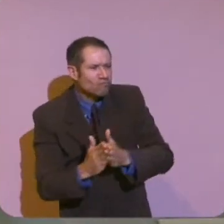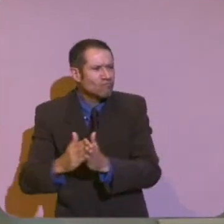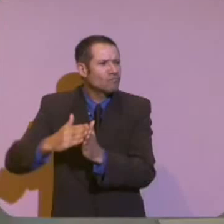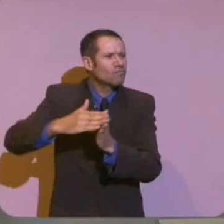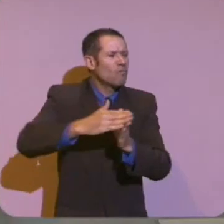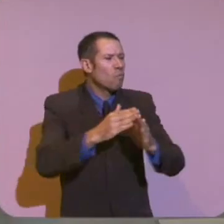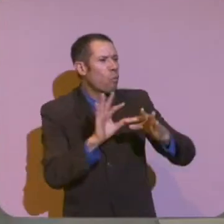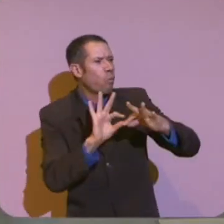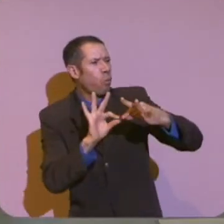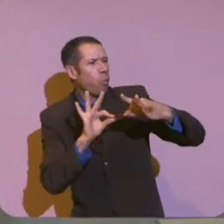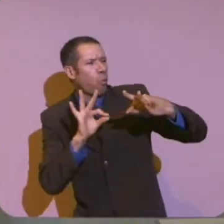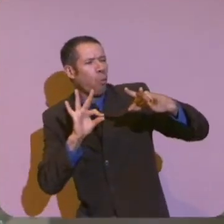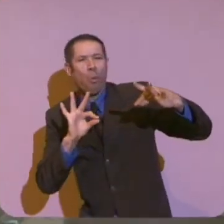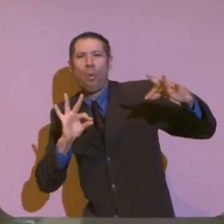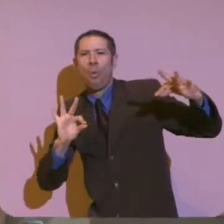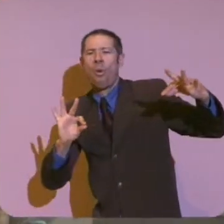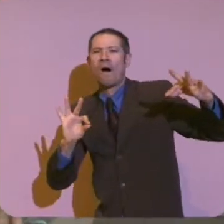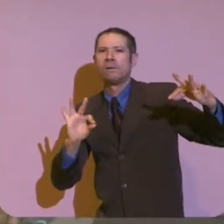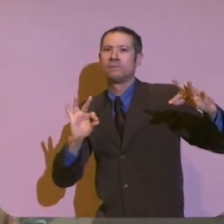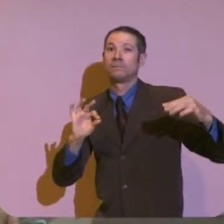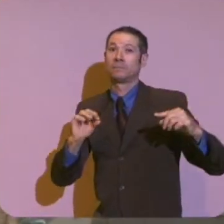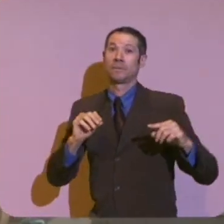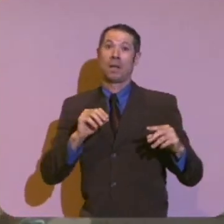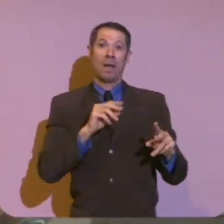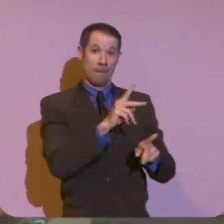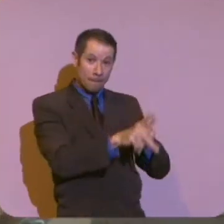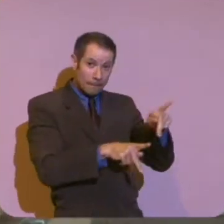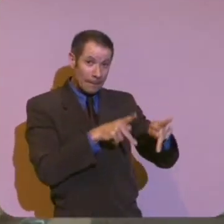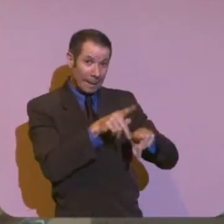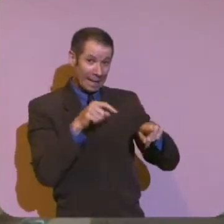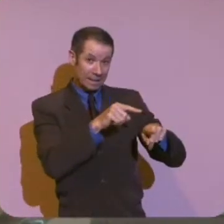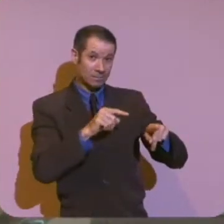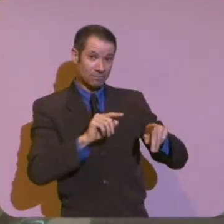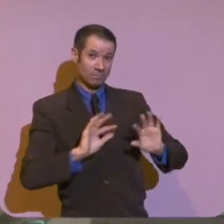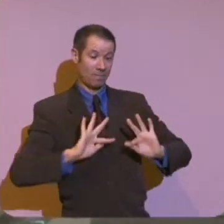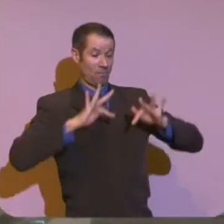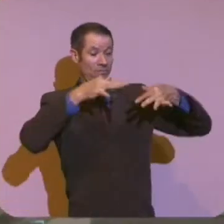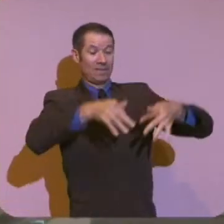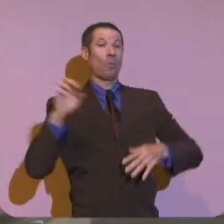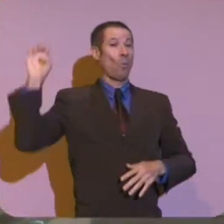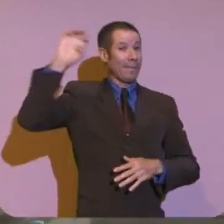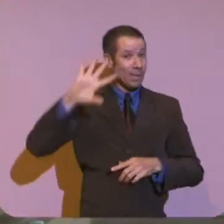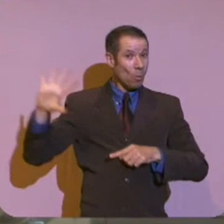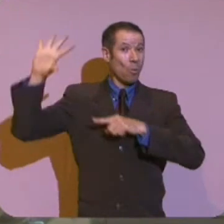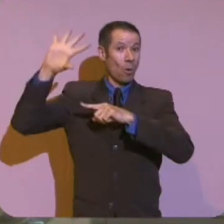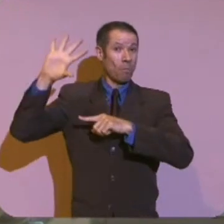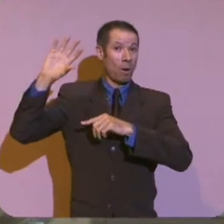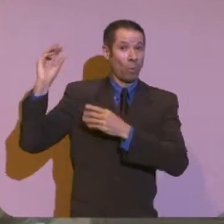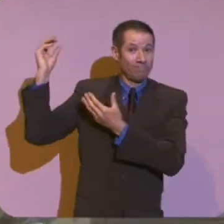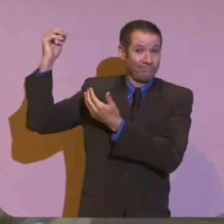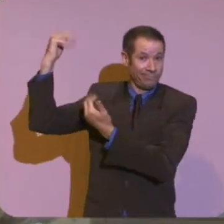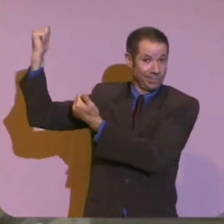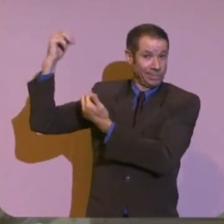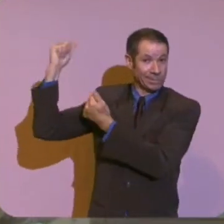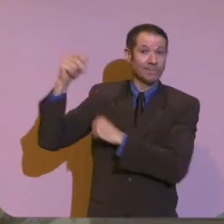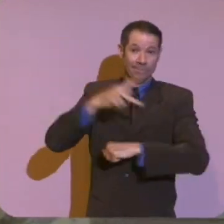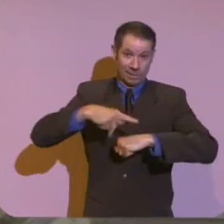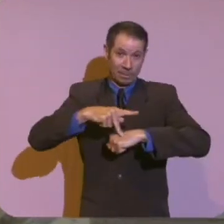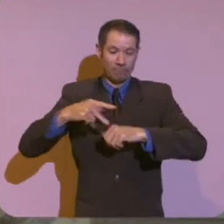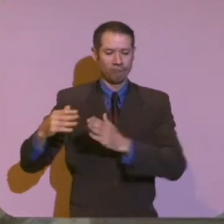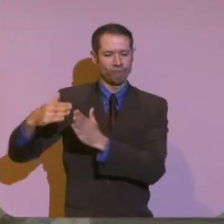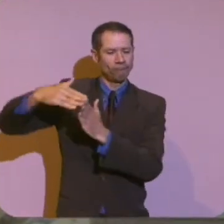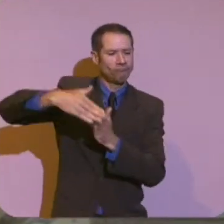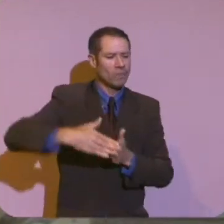do mundo. O fim do mundo para eles era o final da Europa, ali na Espanha. E ele pega um navio